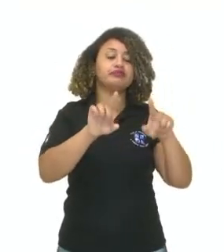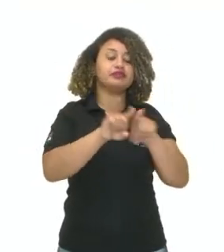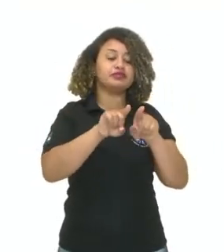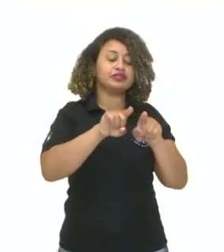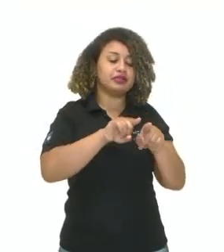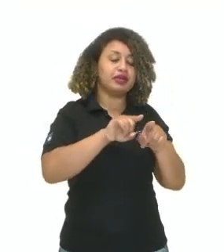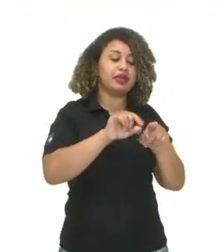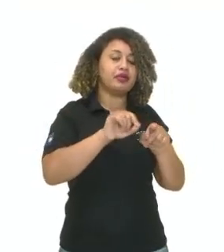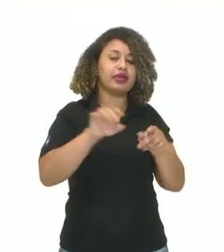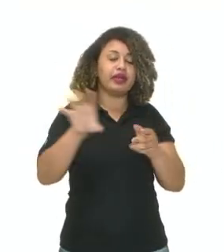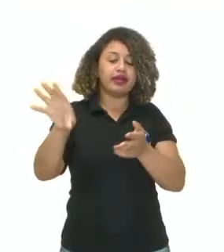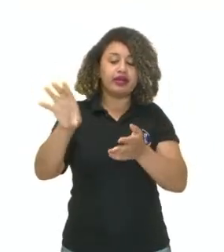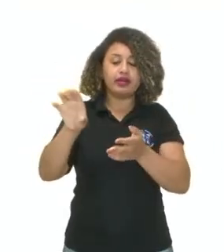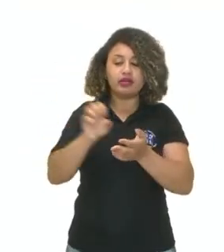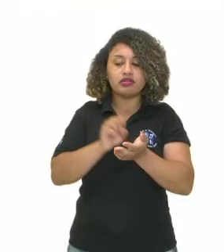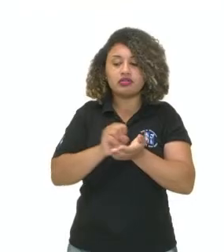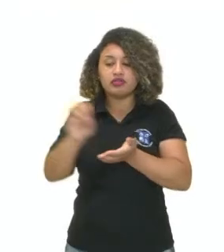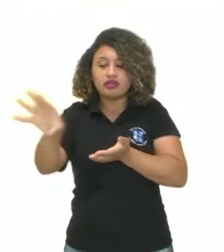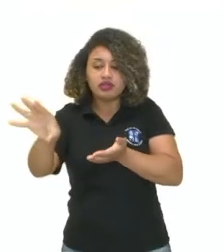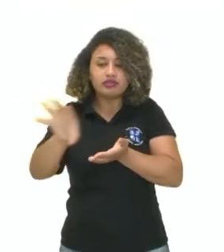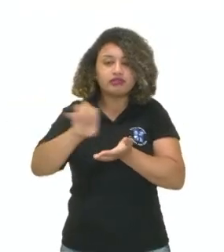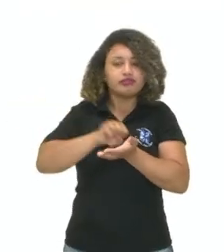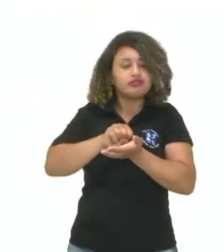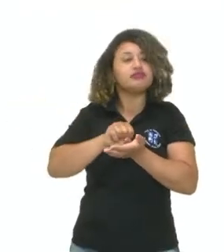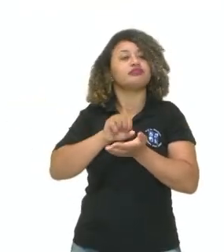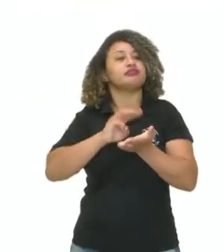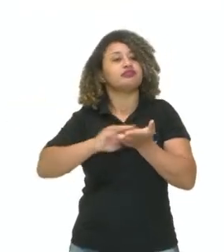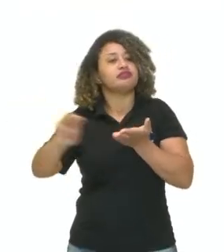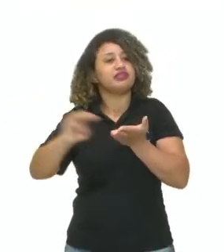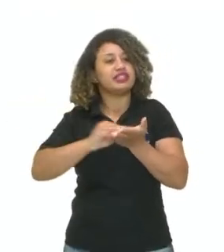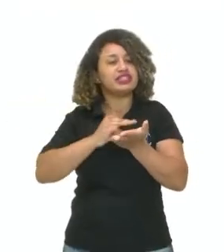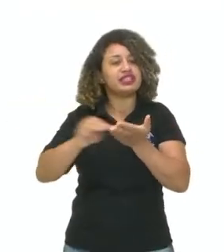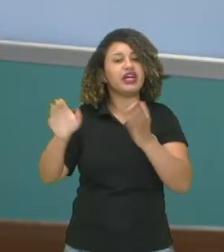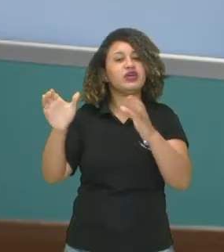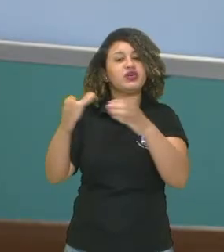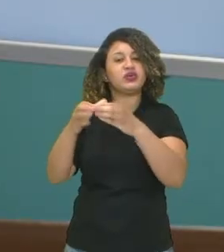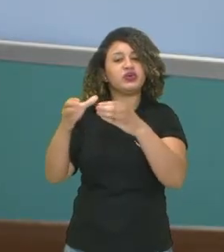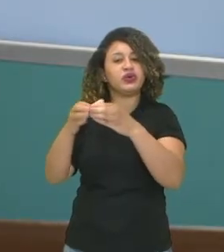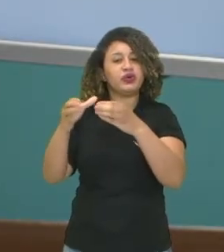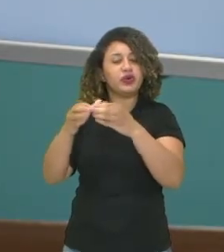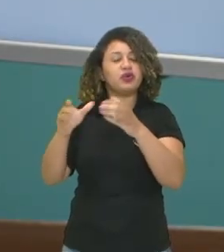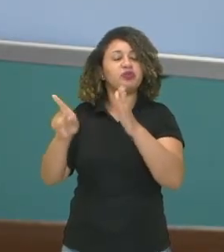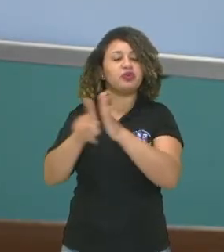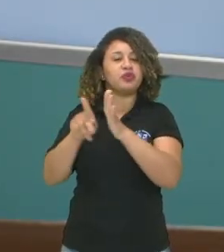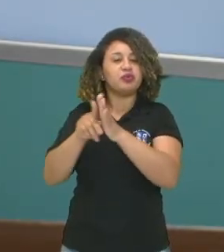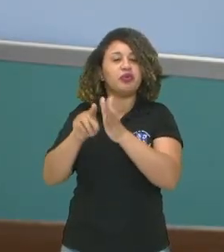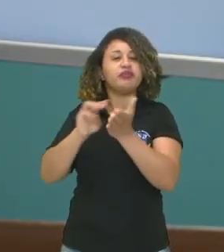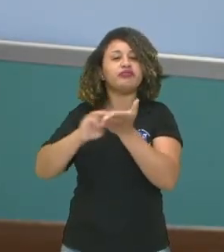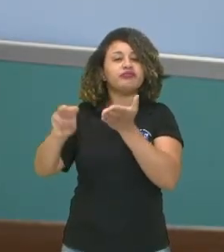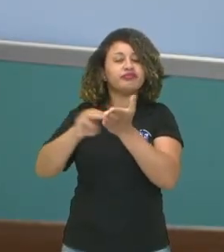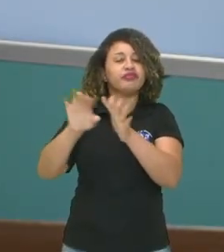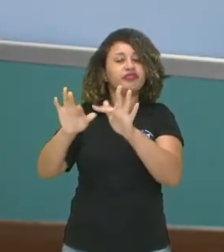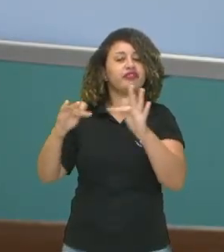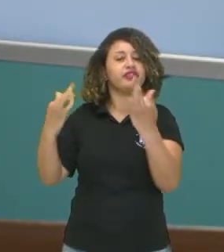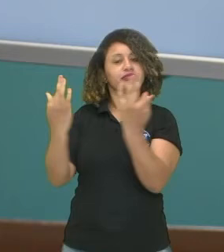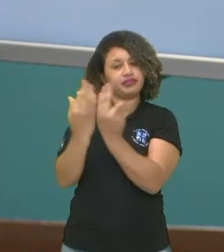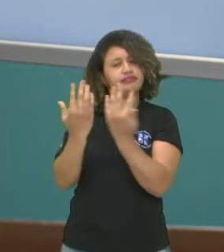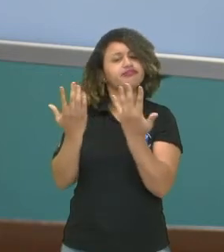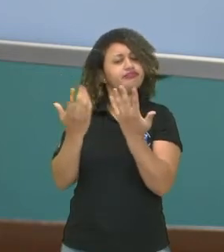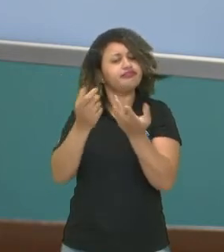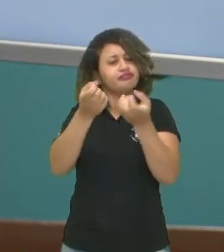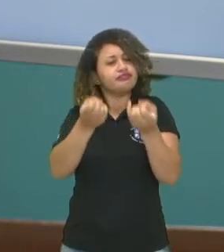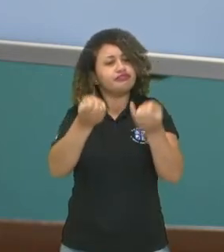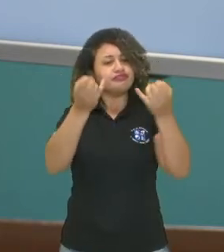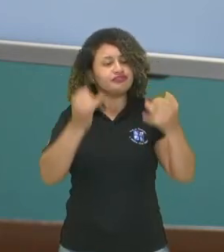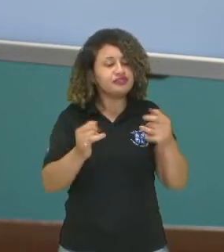recebimento dessas mensagens em grupos de mensagens familiar. Isso mesmo. Então, ele remete ali, ele